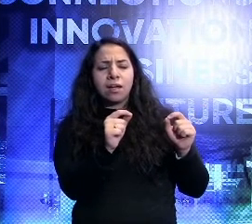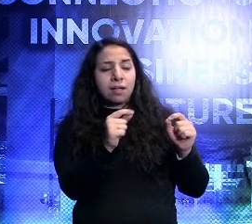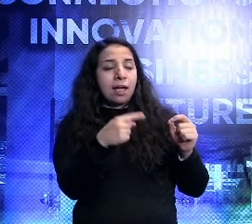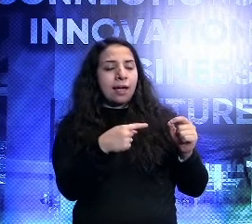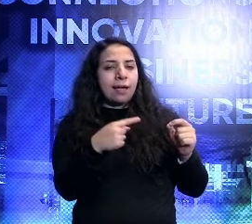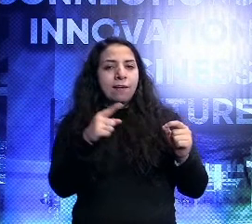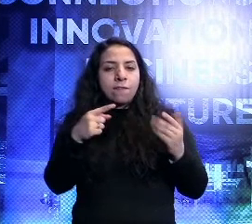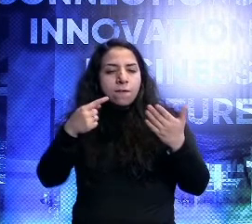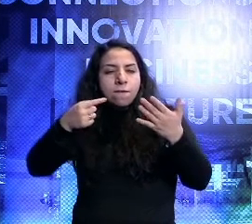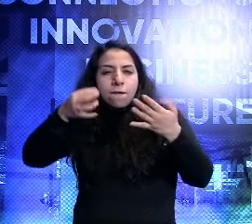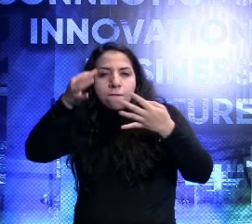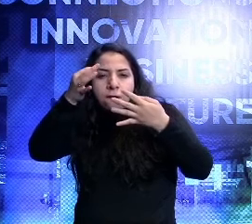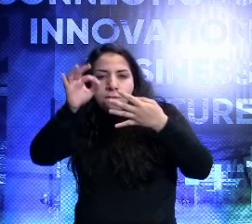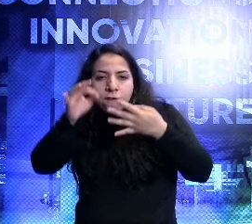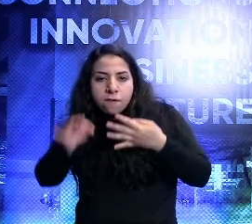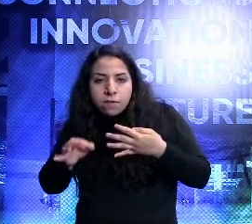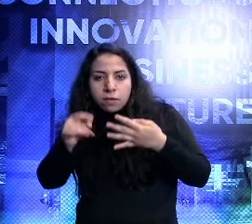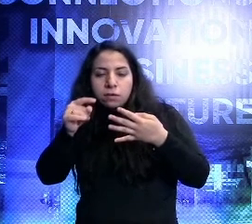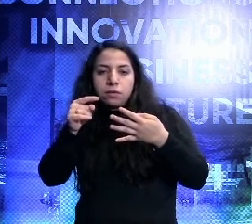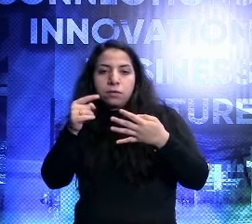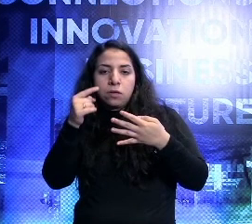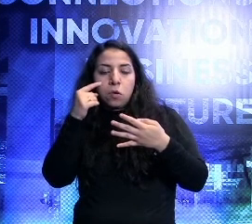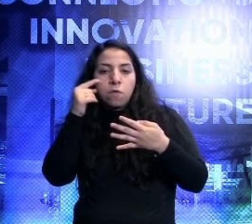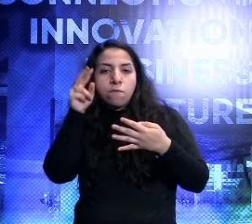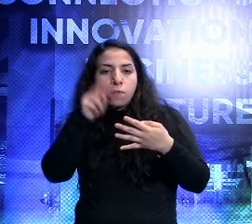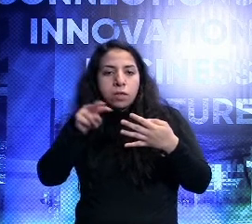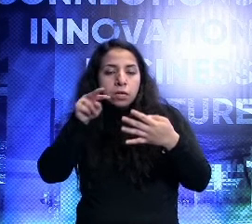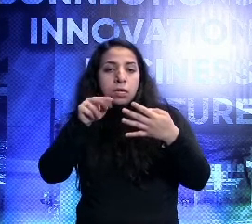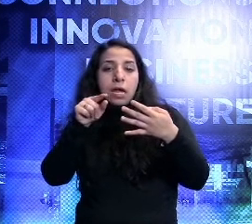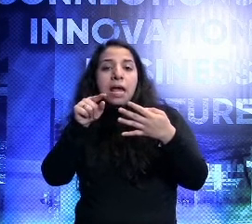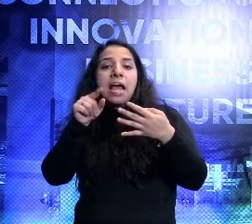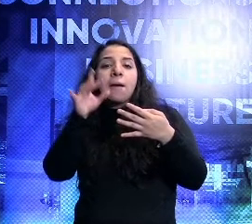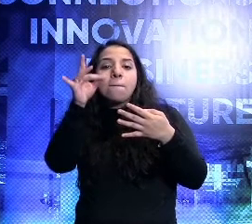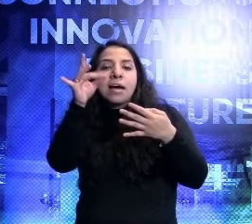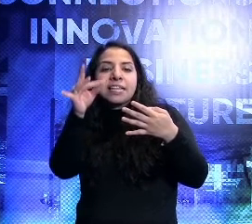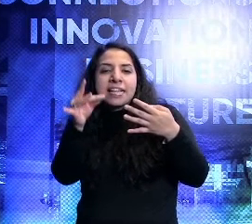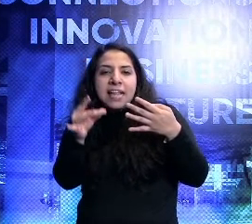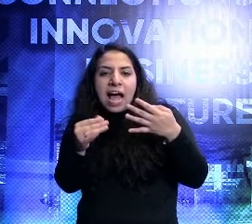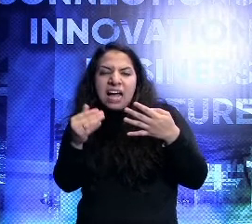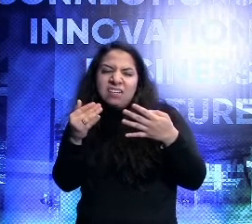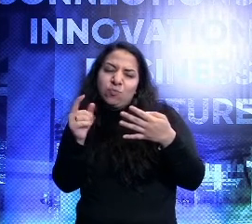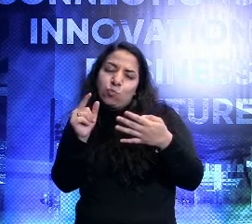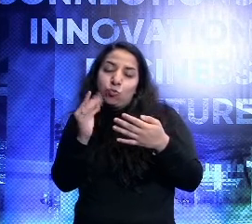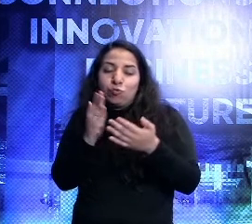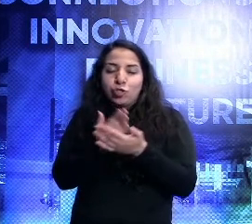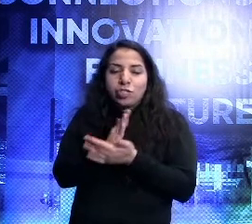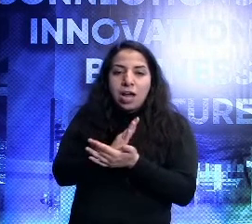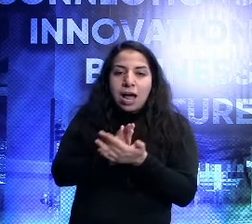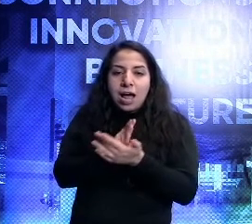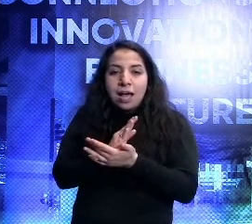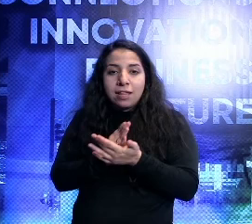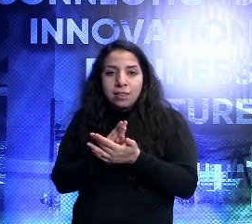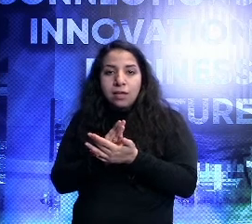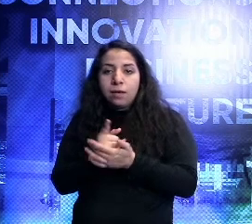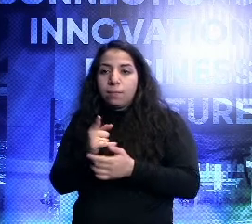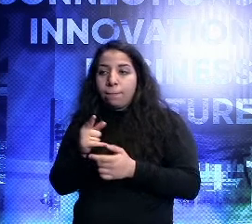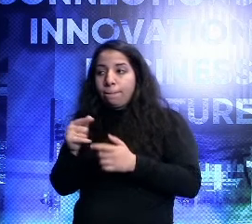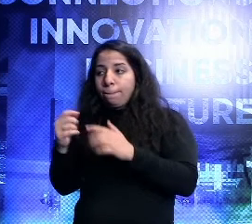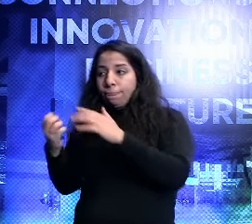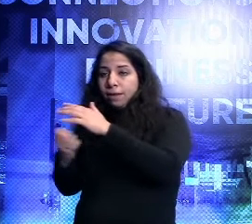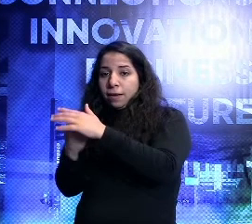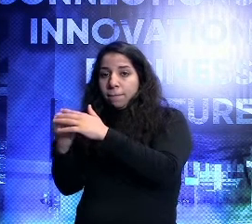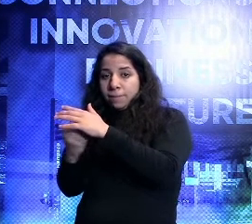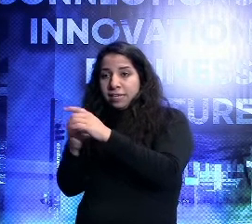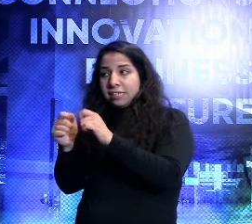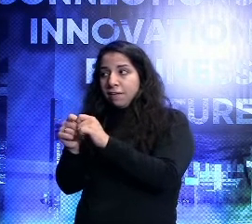verificação, ela é um pouco mais detalhada, é um pouco mais chata. Algumas empresas chamam isso de pós-mortem, né? Que você faz